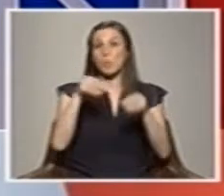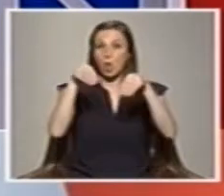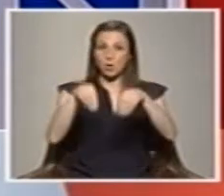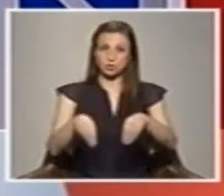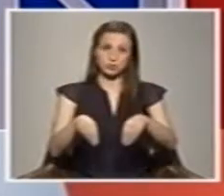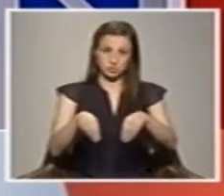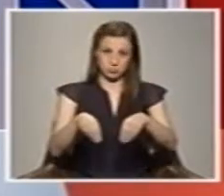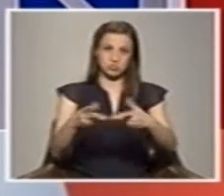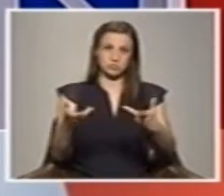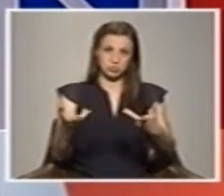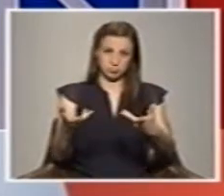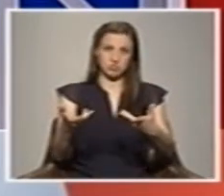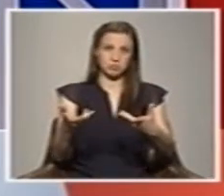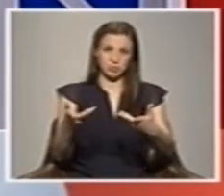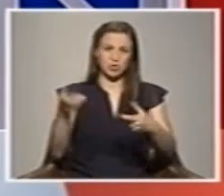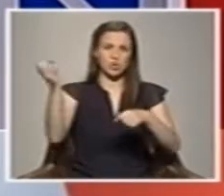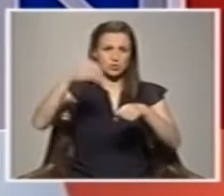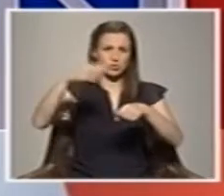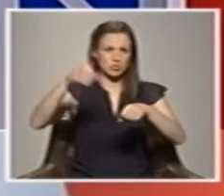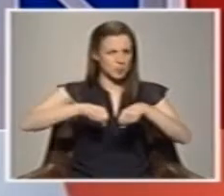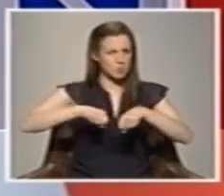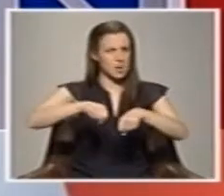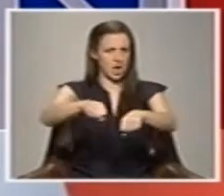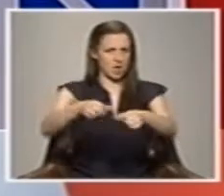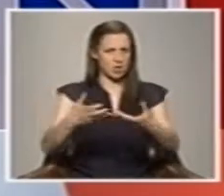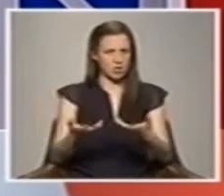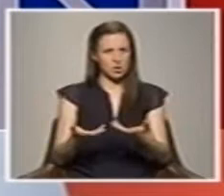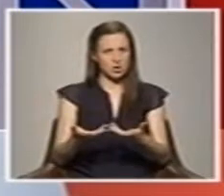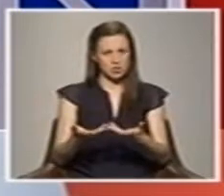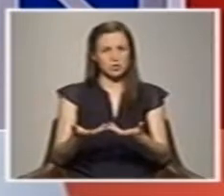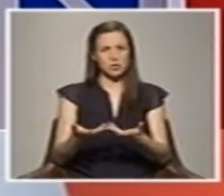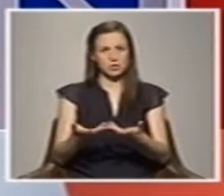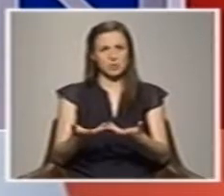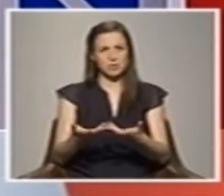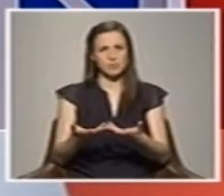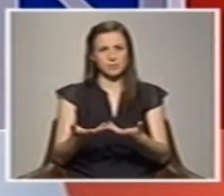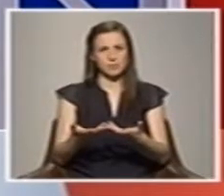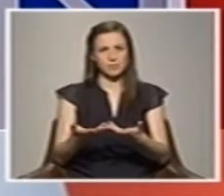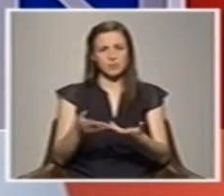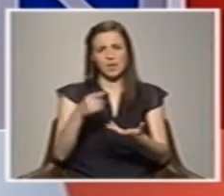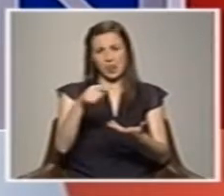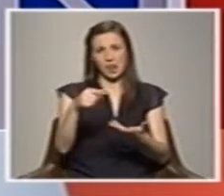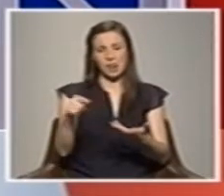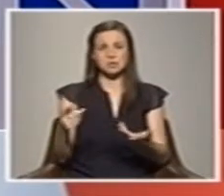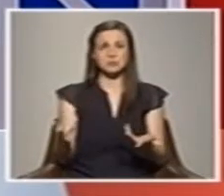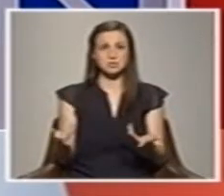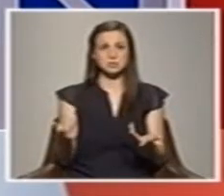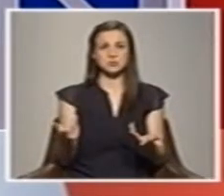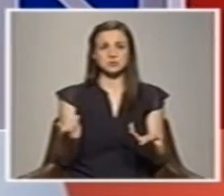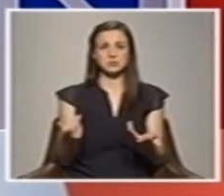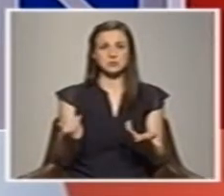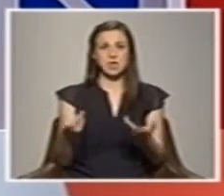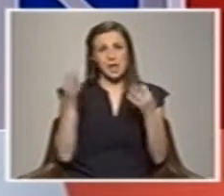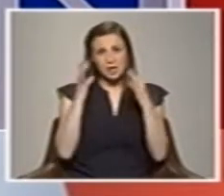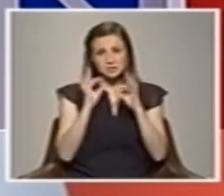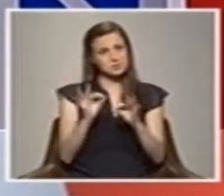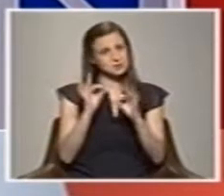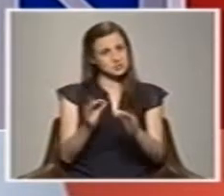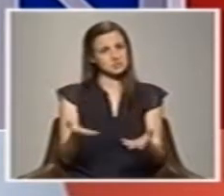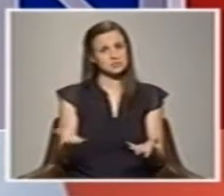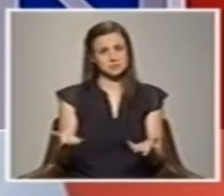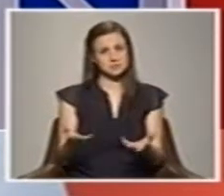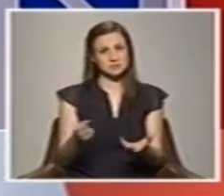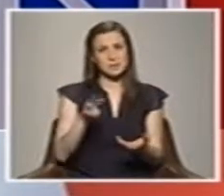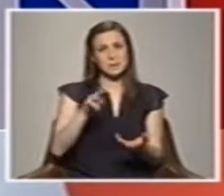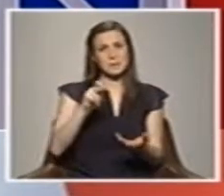no retalho, nessas lojas, no supermercados onde isso existe... Que é assim que funciona. Maria Ribeiro,